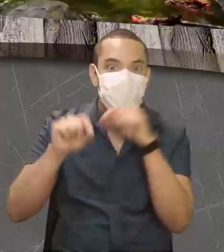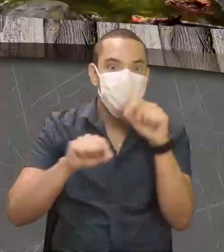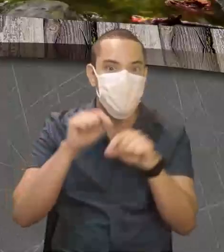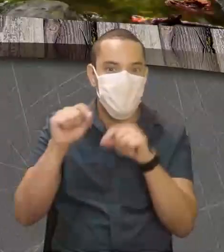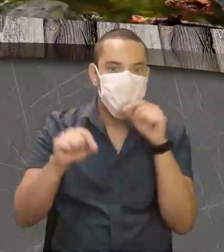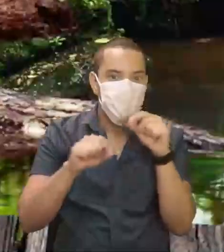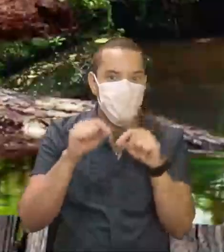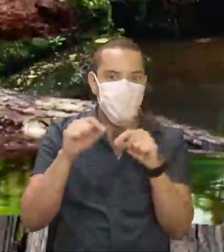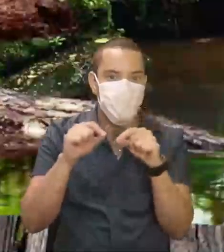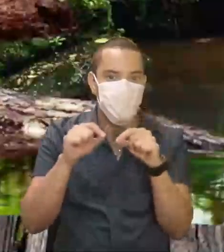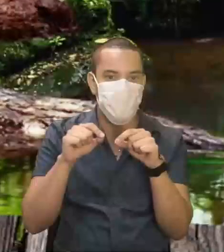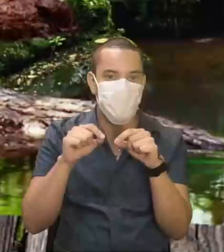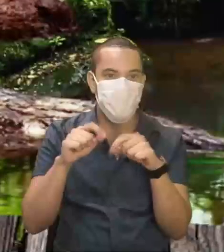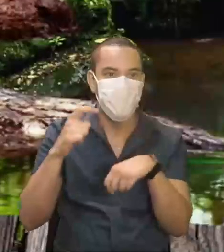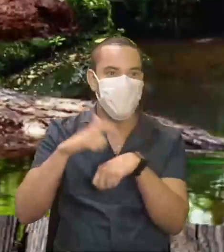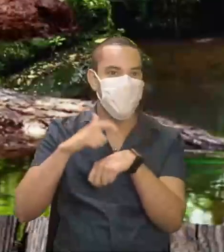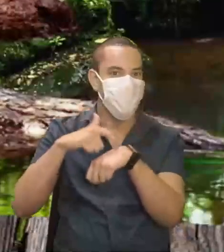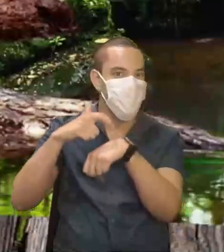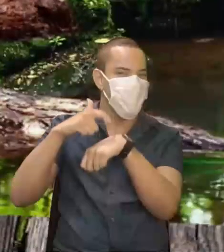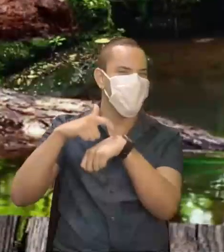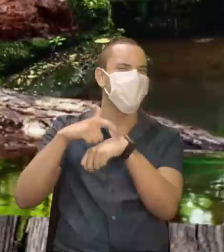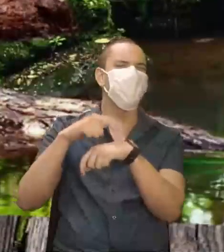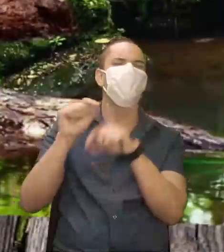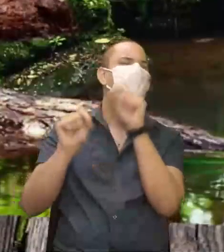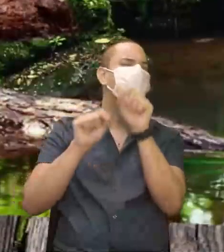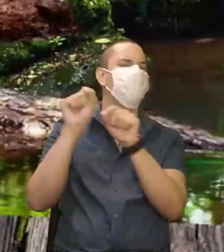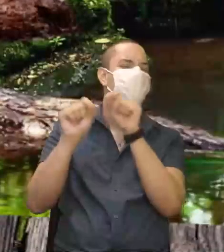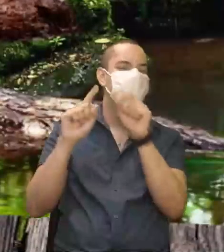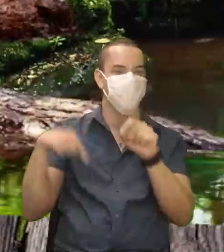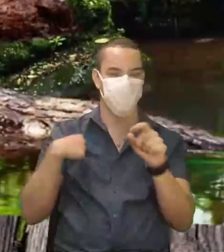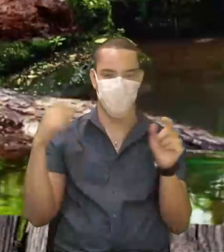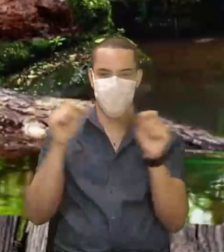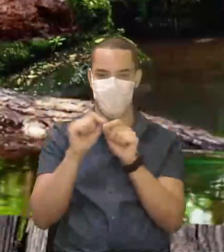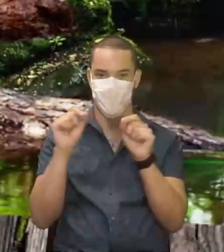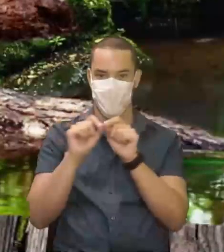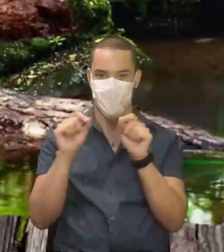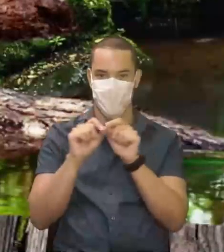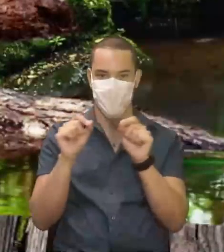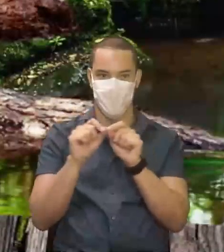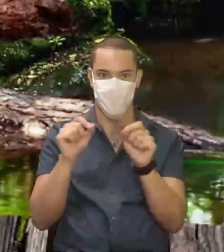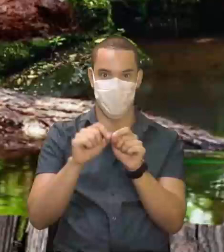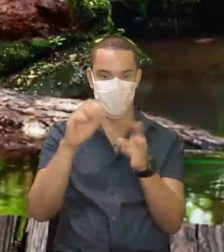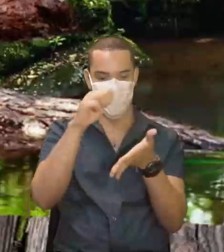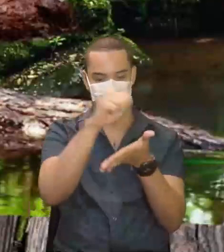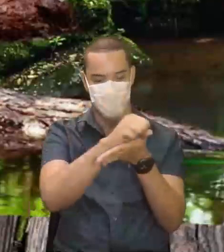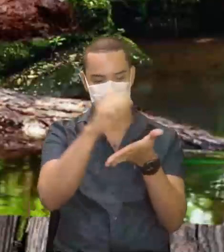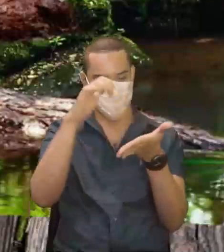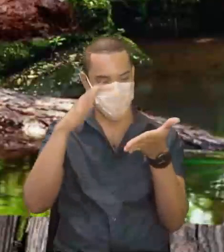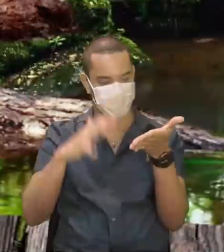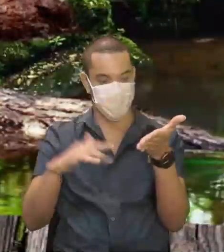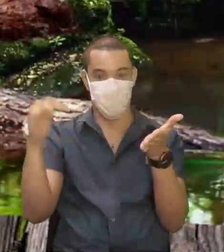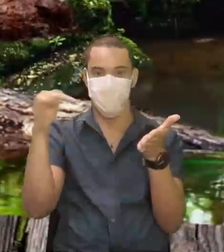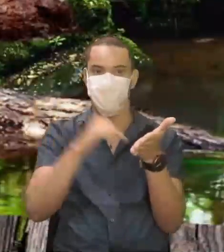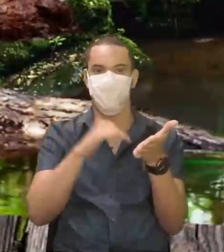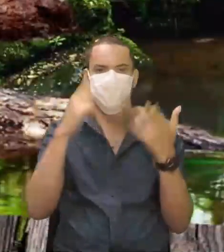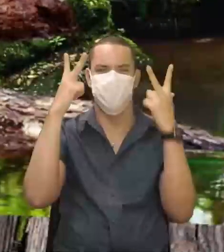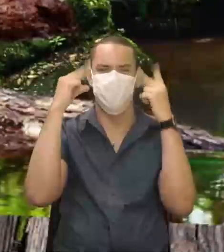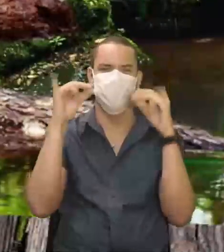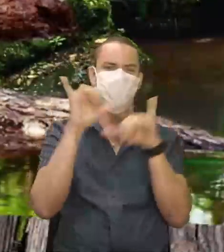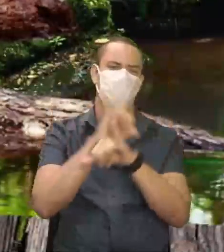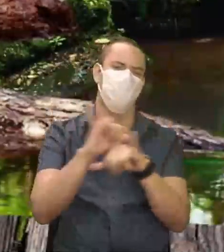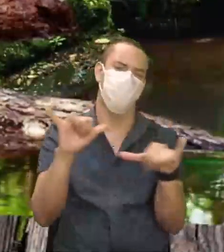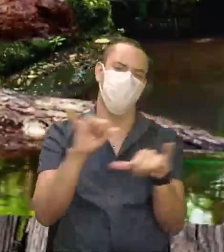Olha aqui para mim. Aquele momento que nós vamos fazer a nossa atividade.